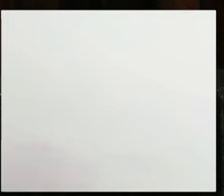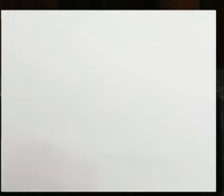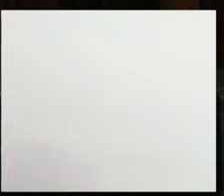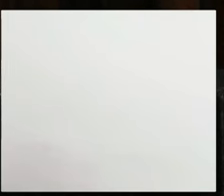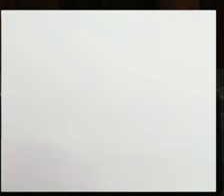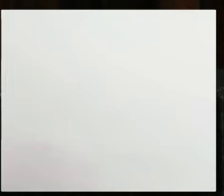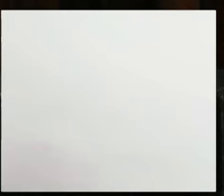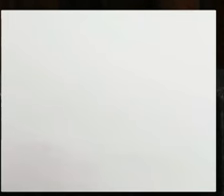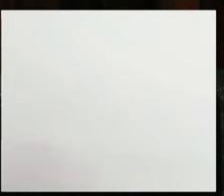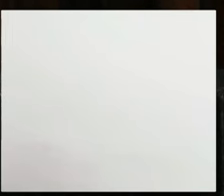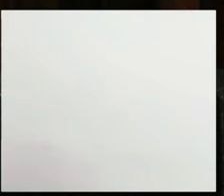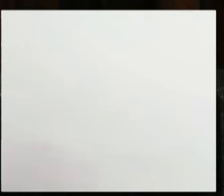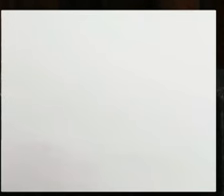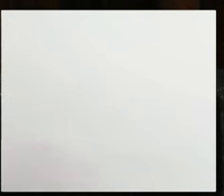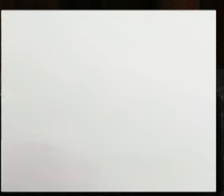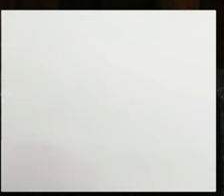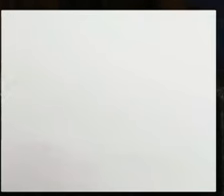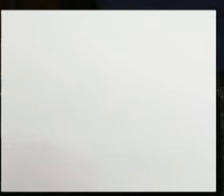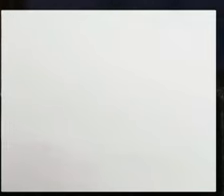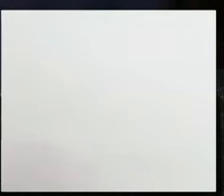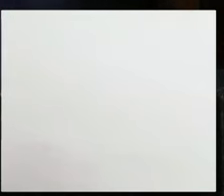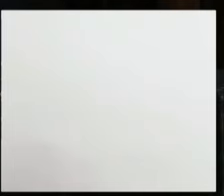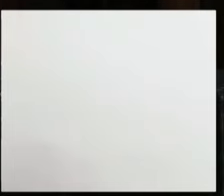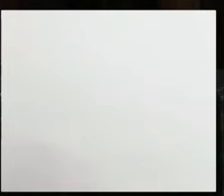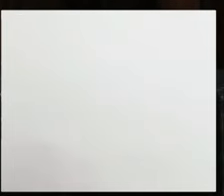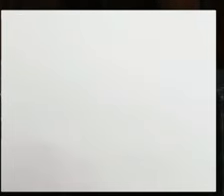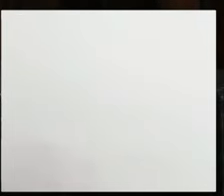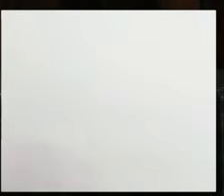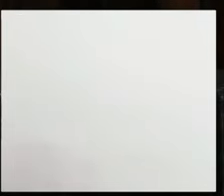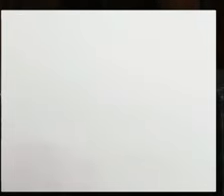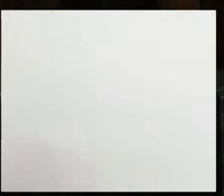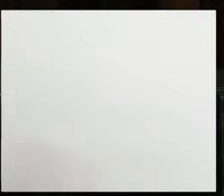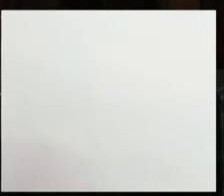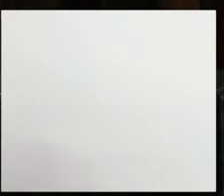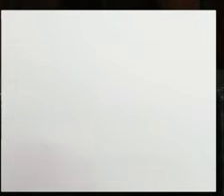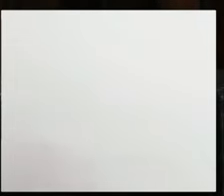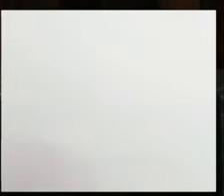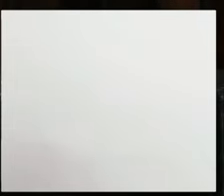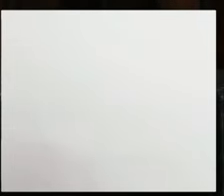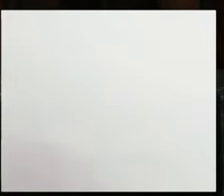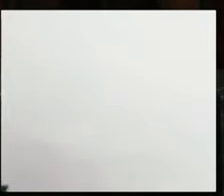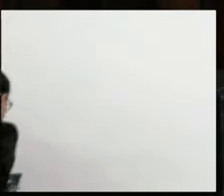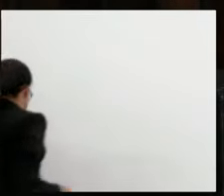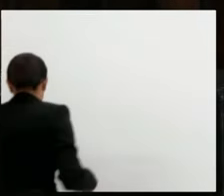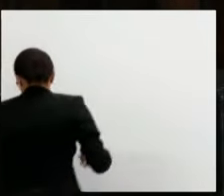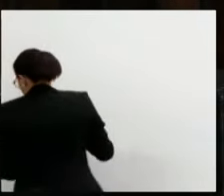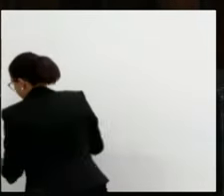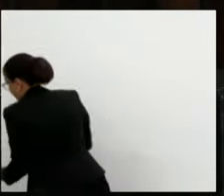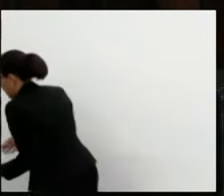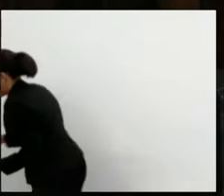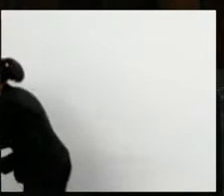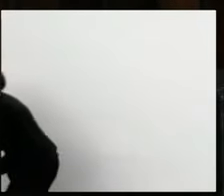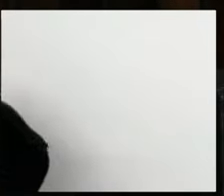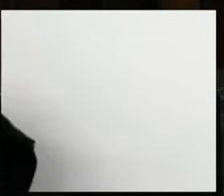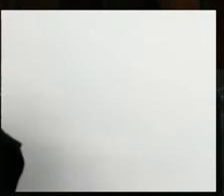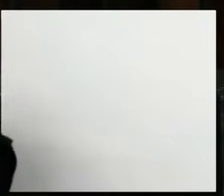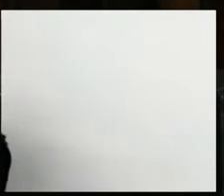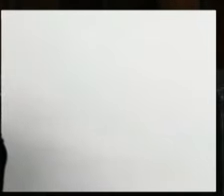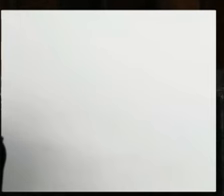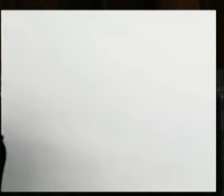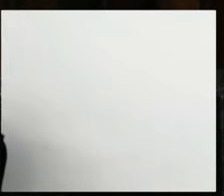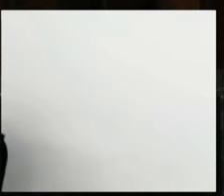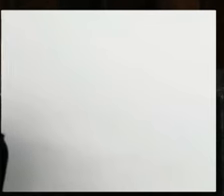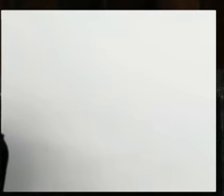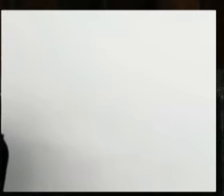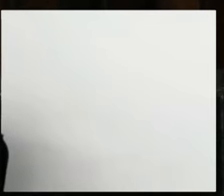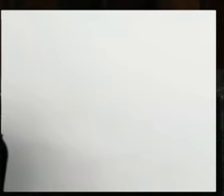muito preciso na relatoria, na autoria, no texto constitucional, que é da sua autoria, dizendo em alto e bom